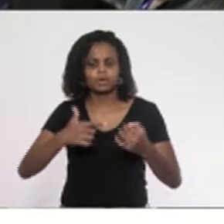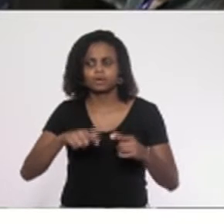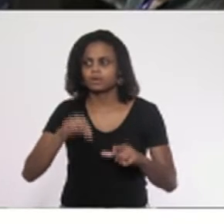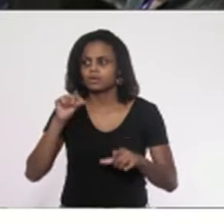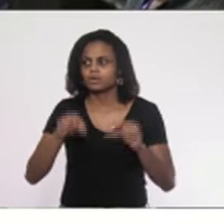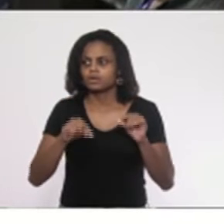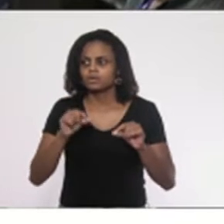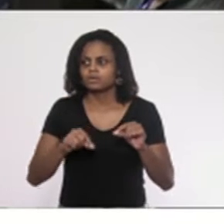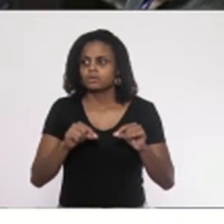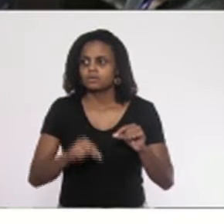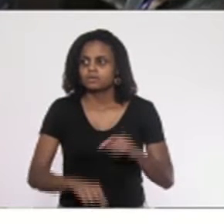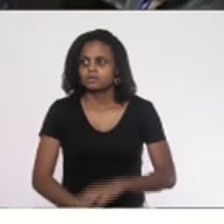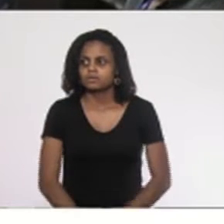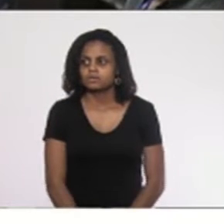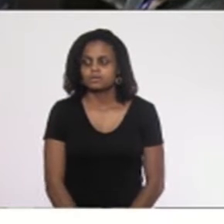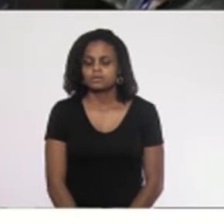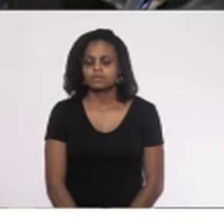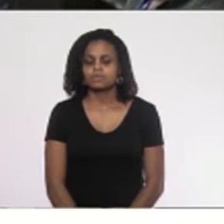Como vota...